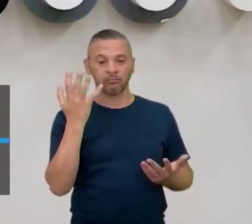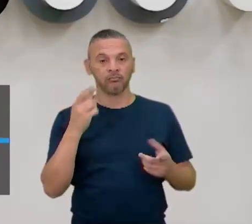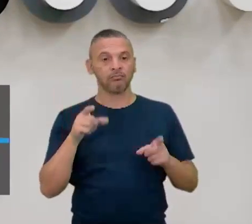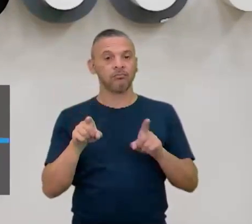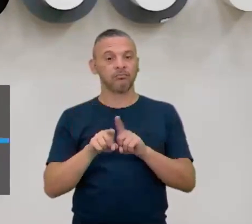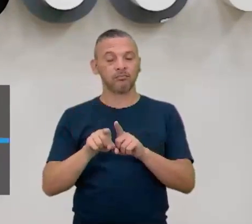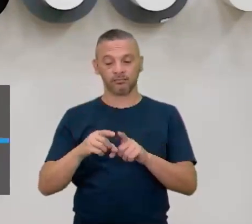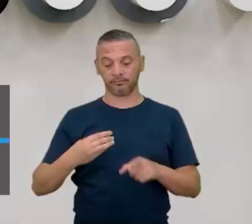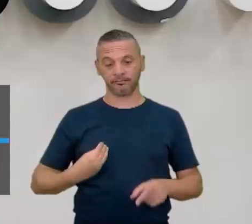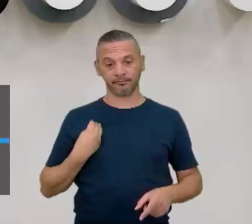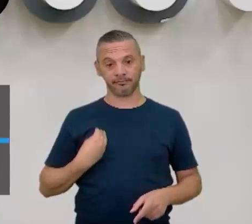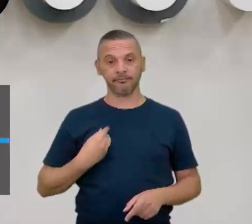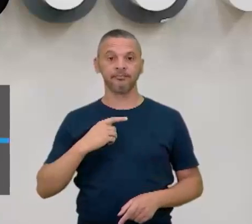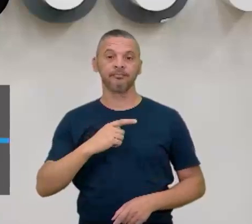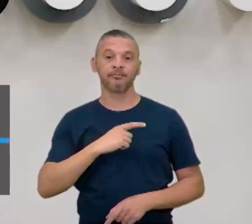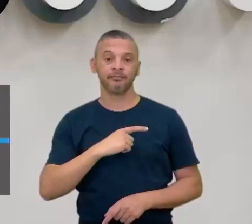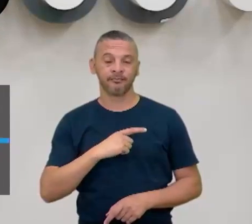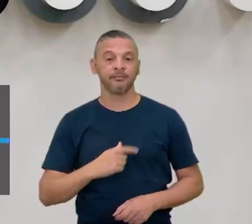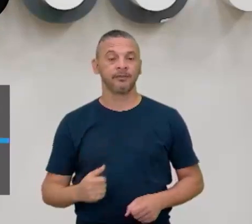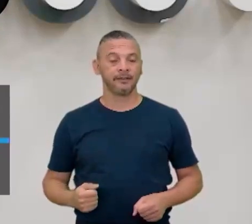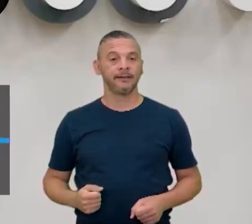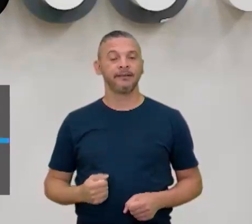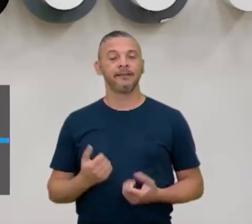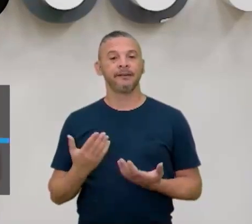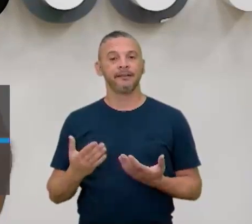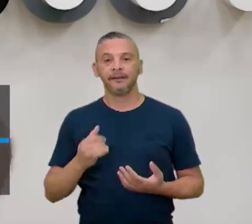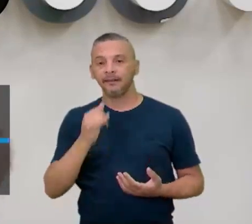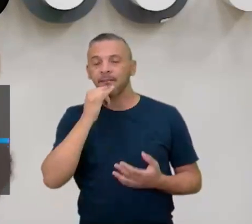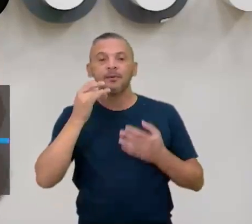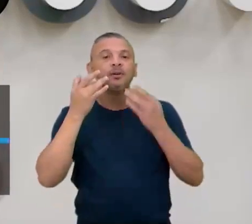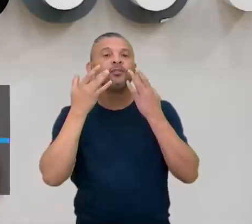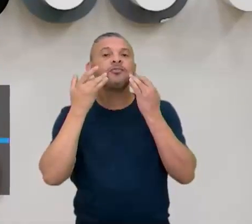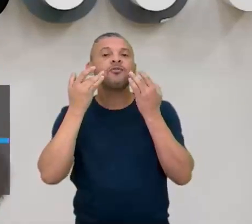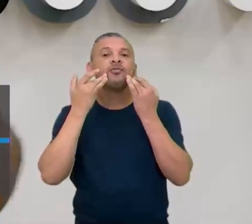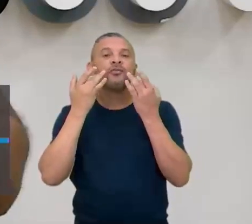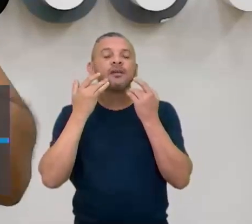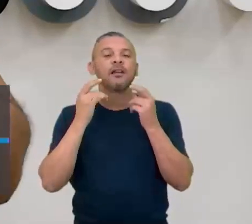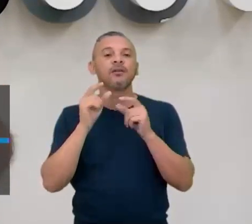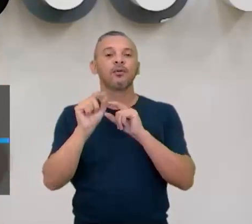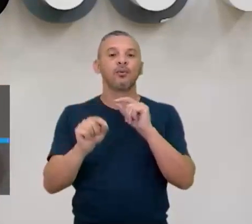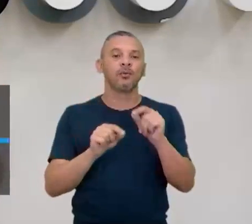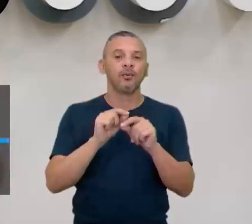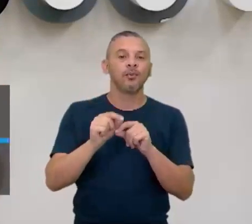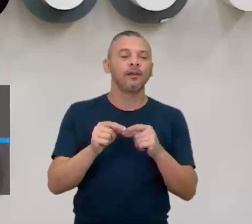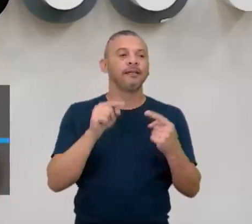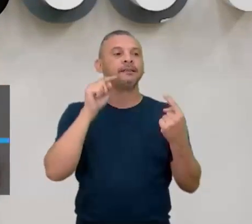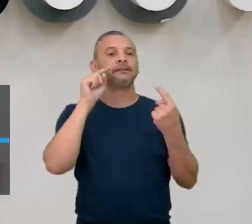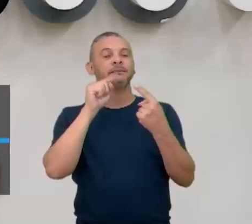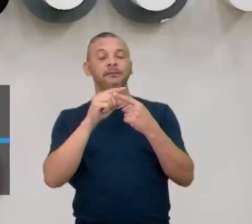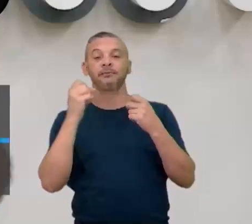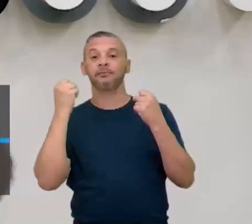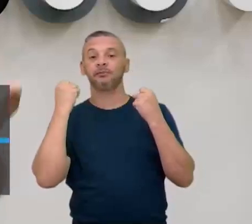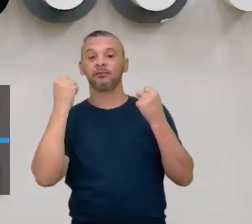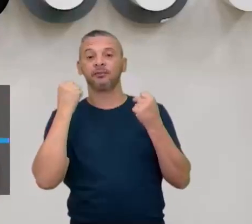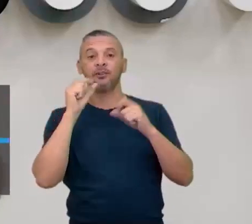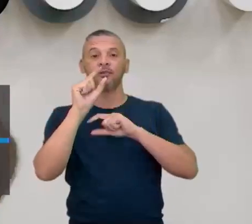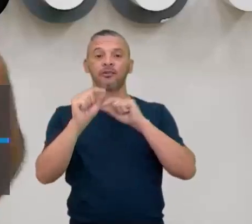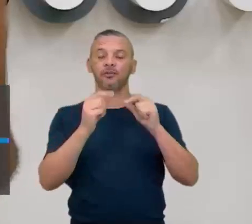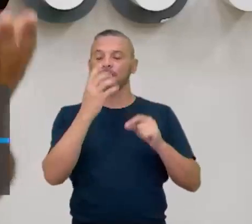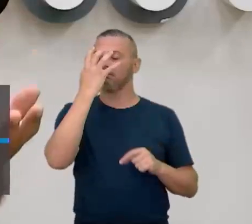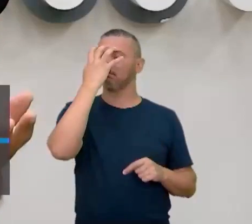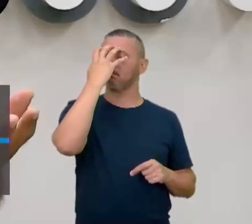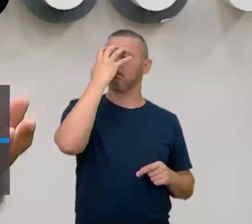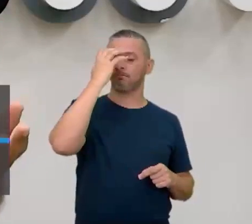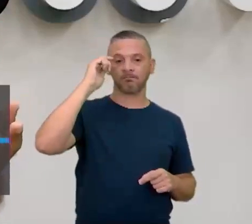muito presente. E a gente tem o teatro aí tem um símbolo aí que é muito forte, né? Que são as máscaras gregas,